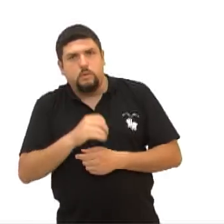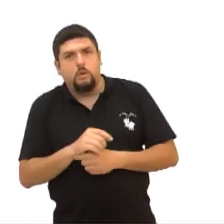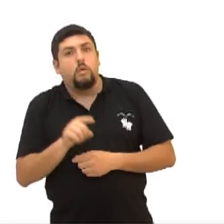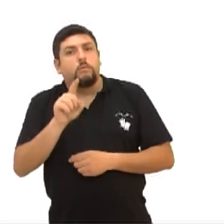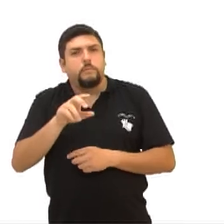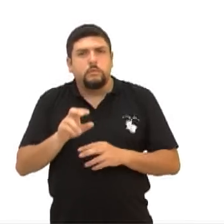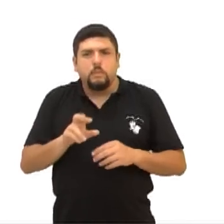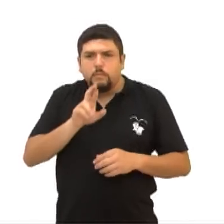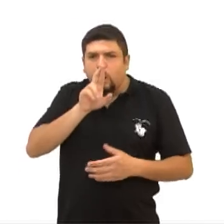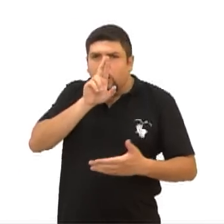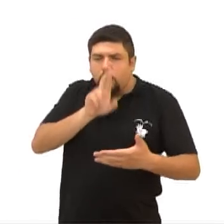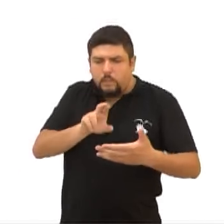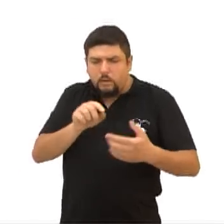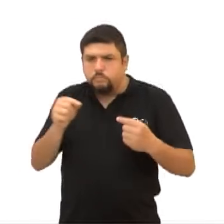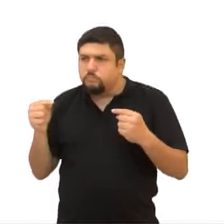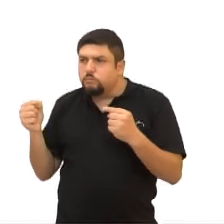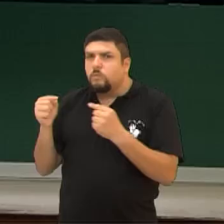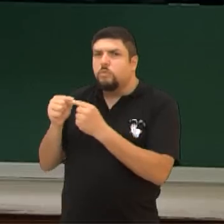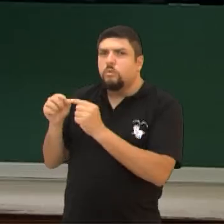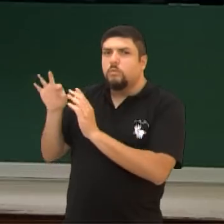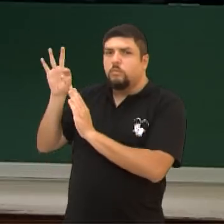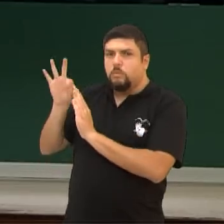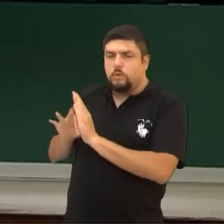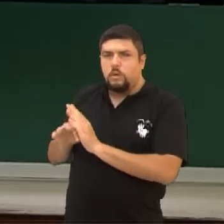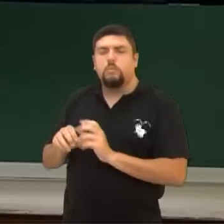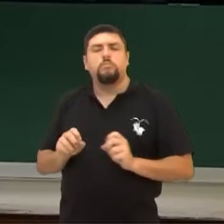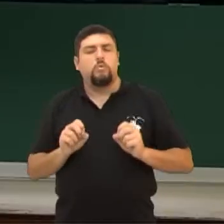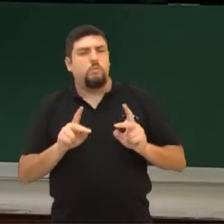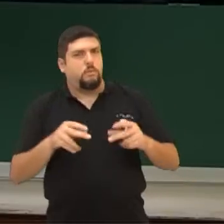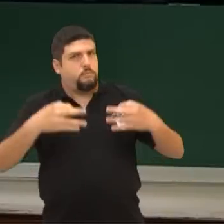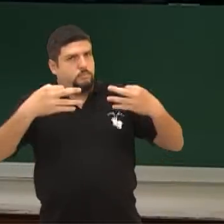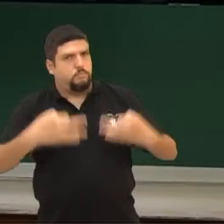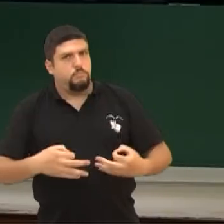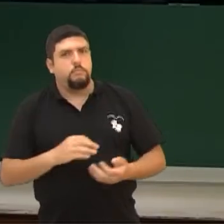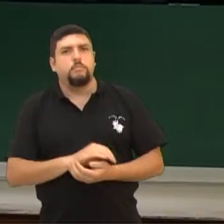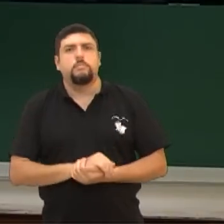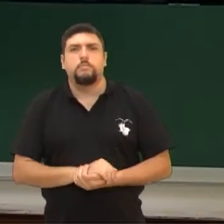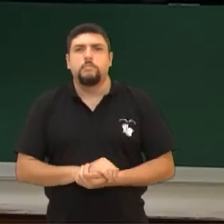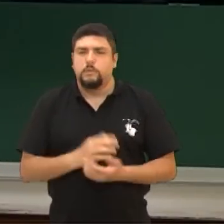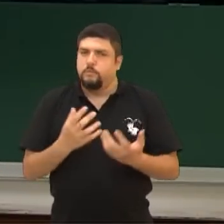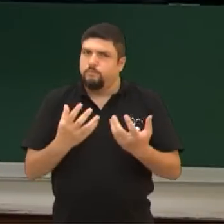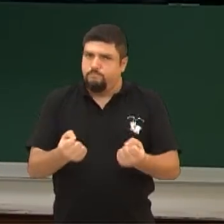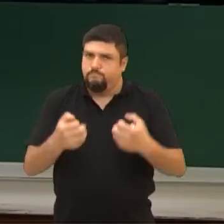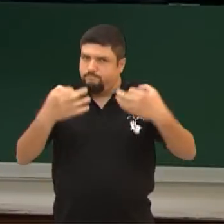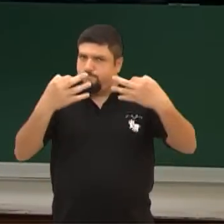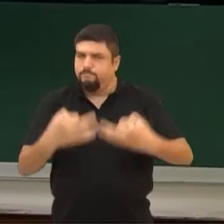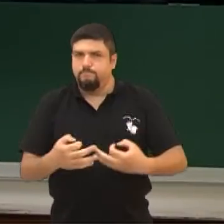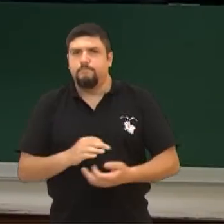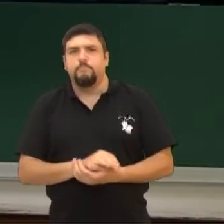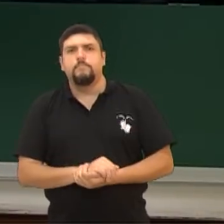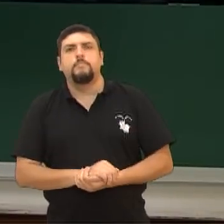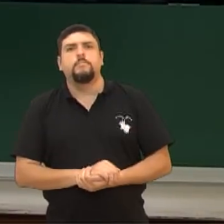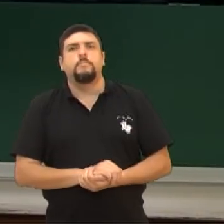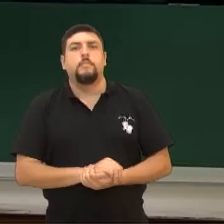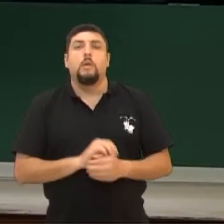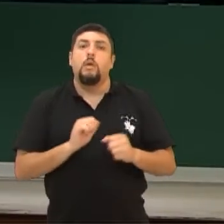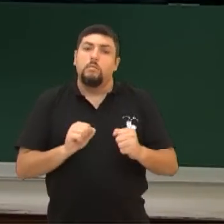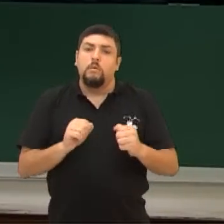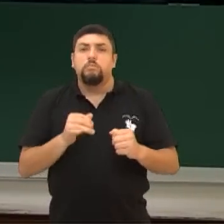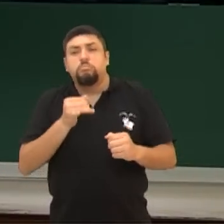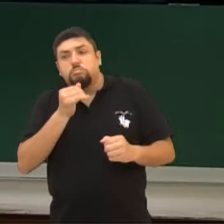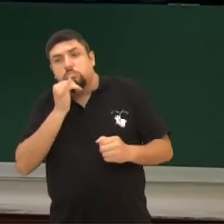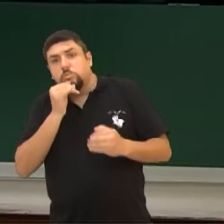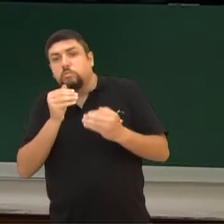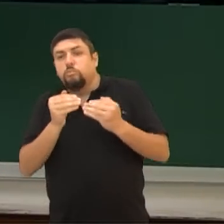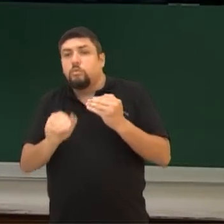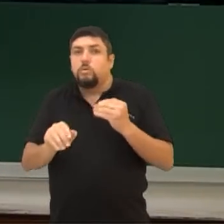responder que estiver relacionado com o texto está correto. Eu tenho que aceitar como correto, né? Eu posso discordar,